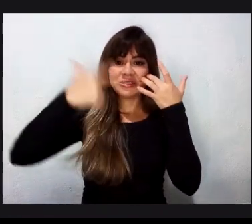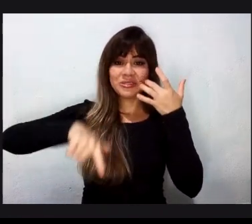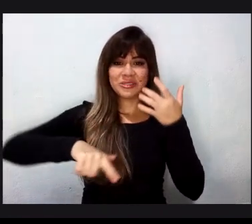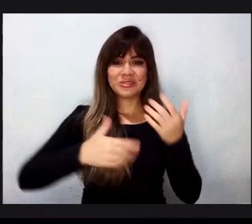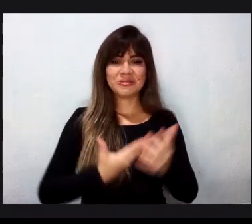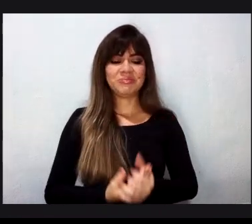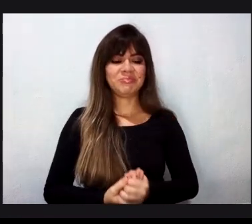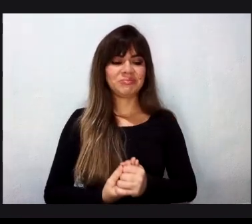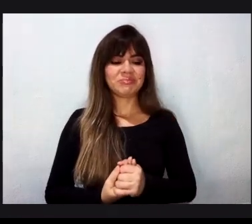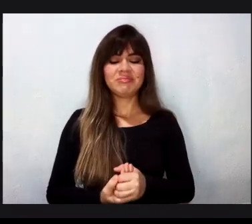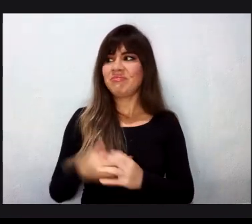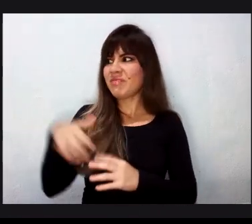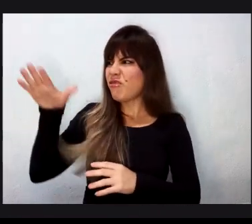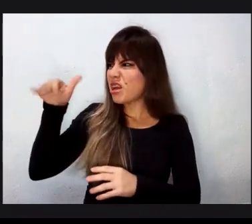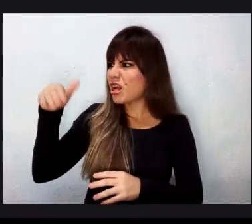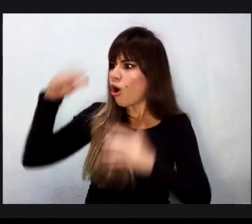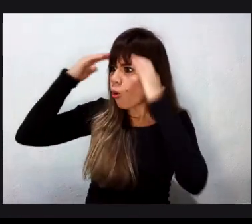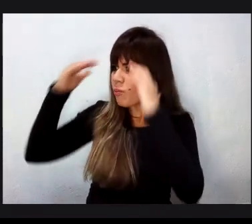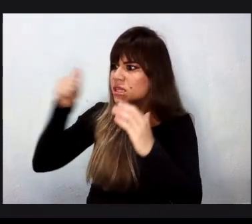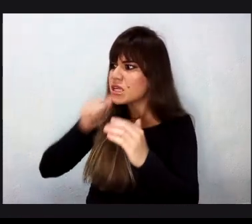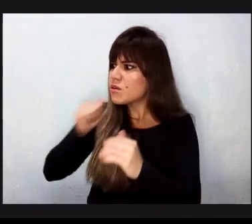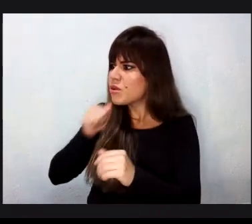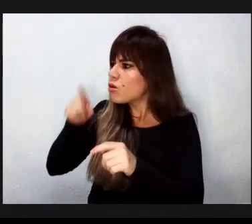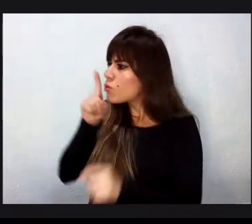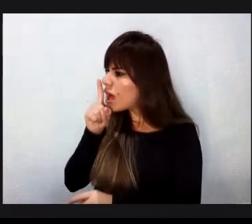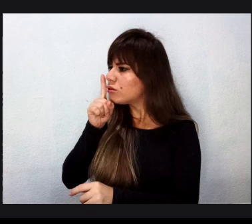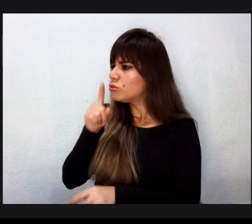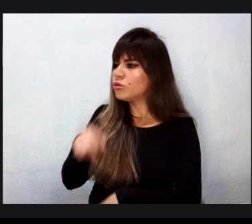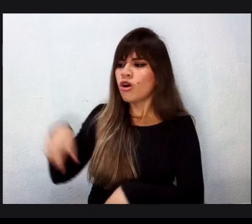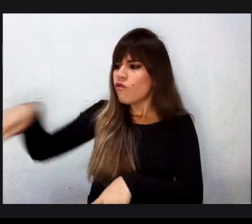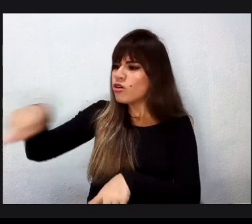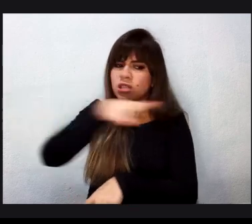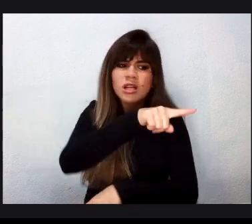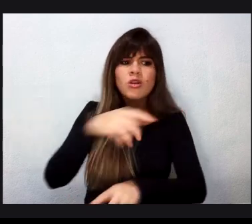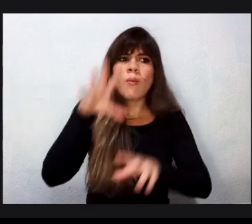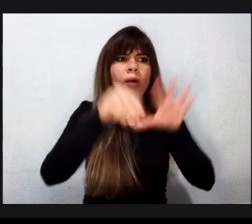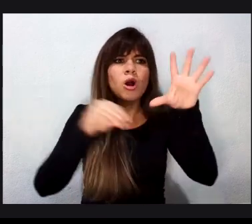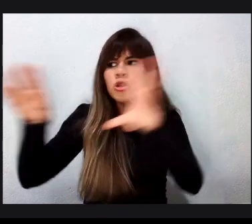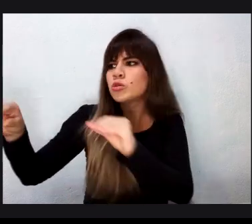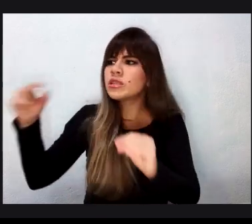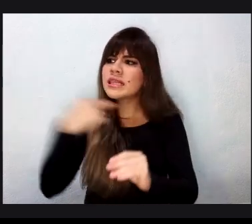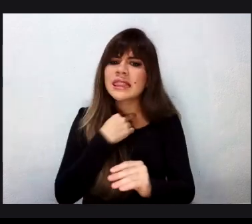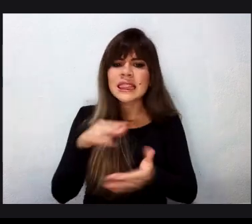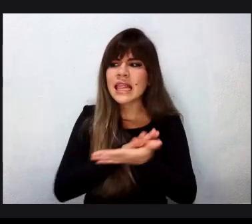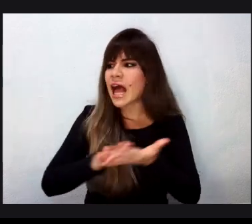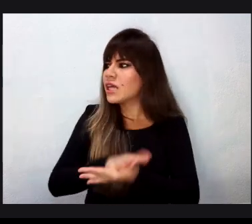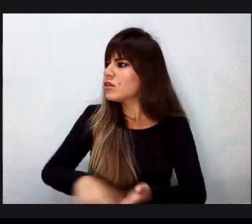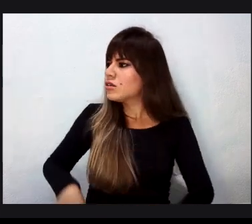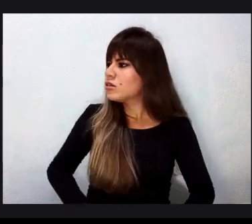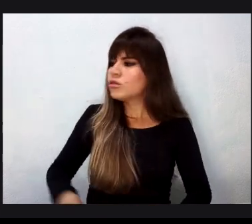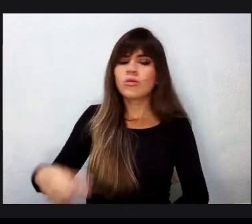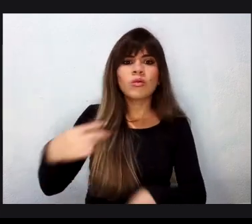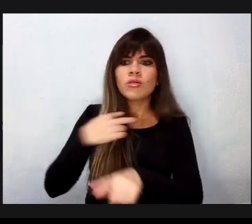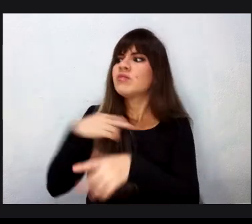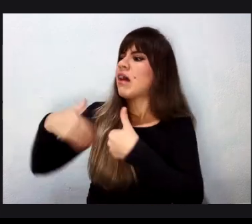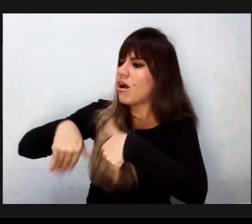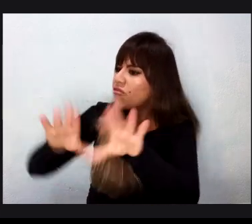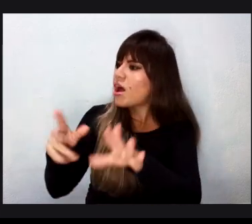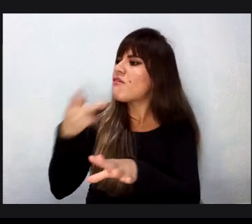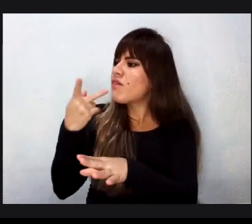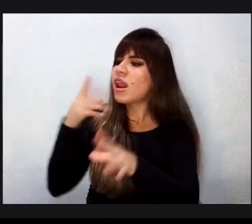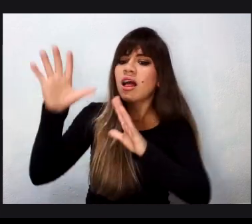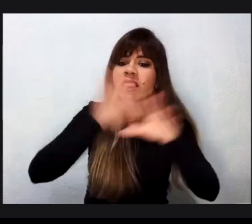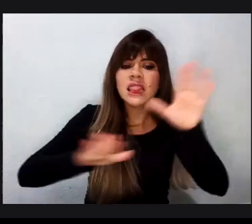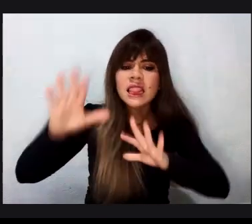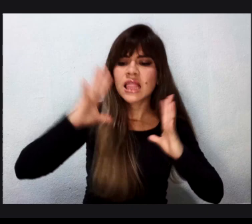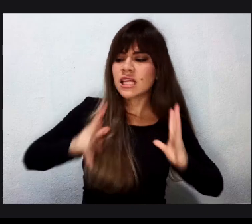ê! Vem cá, seu safado, vai ficar sujo não, vem cá. Obedeça a sua mãe, quieto! Eu não vou deixar você todo cagado não. Onde já se viu? Isso, deixa mamãe